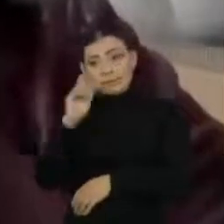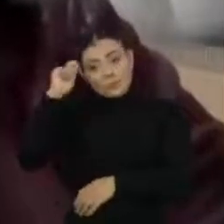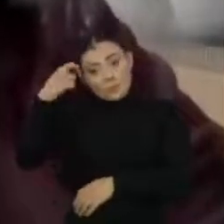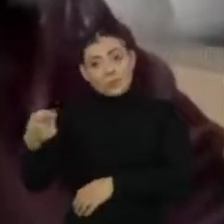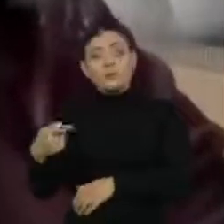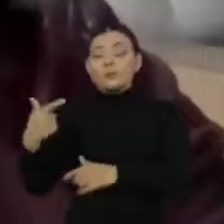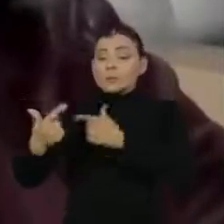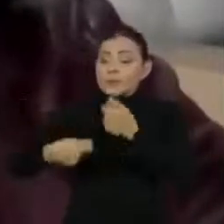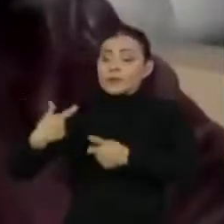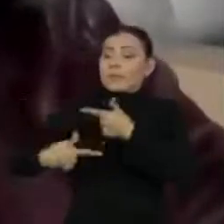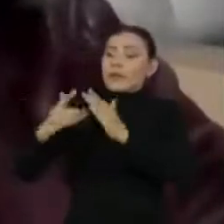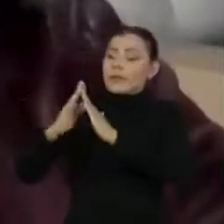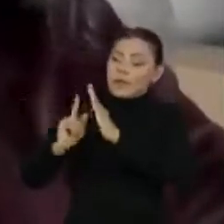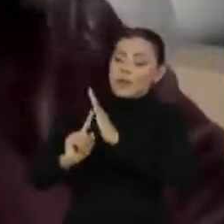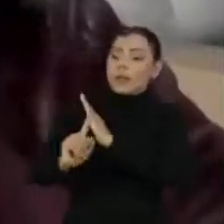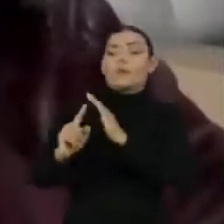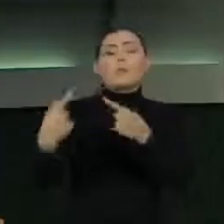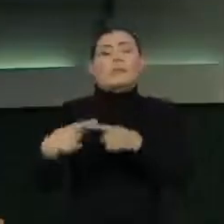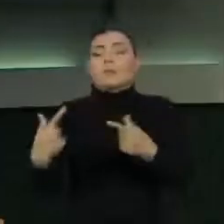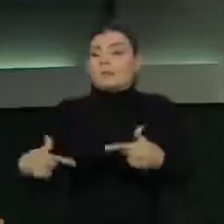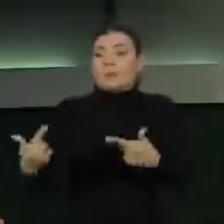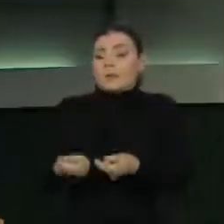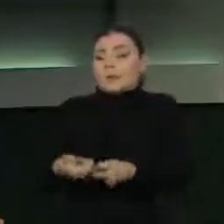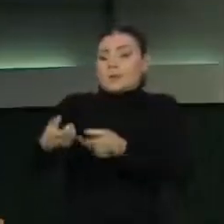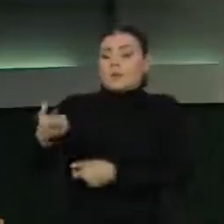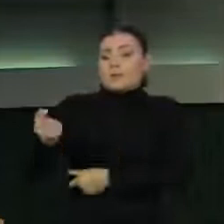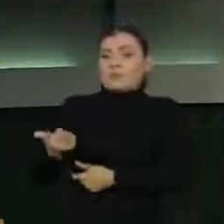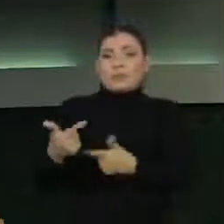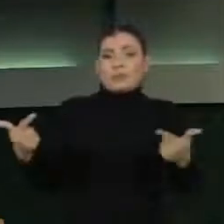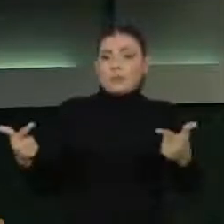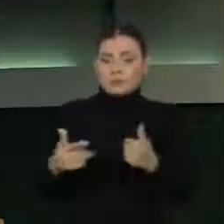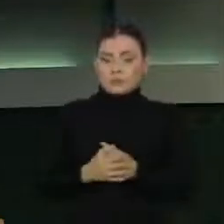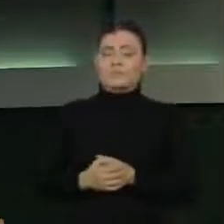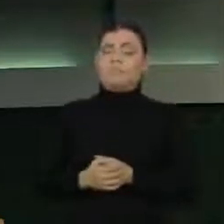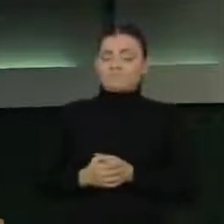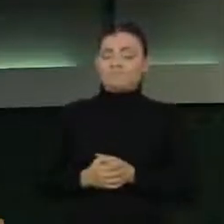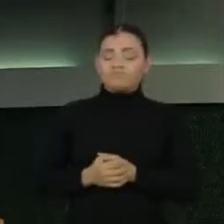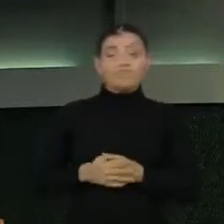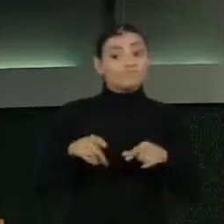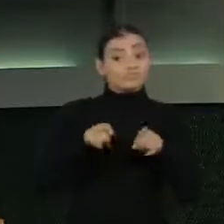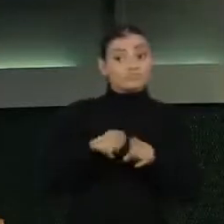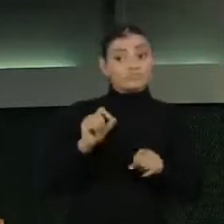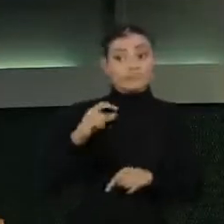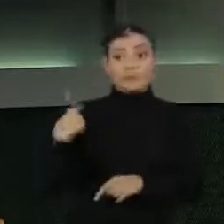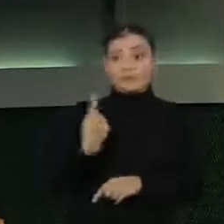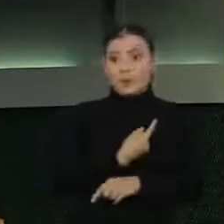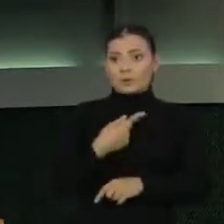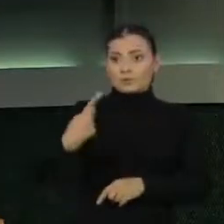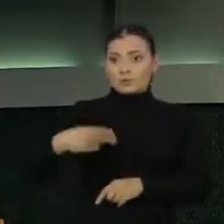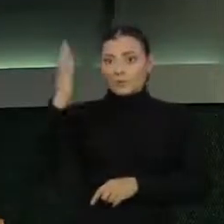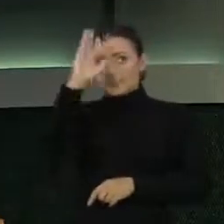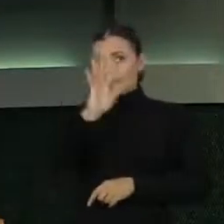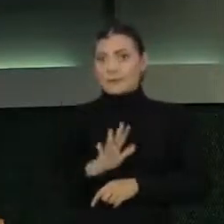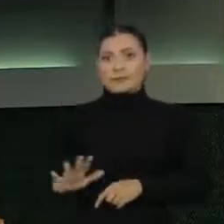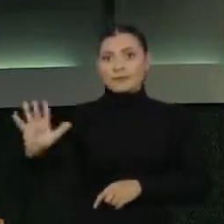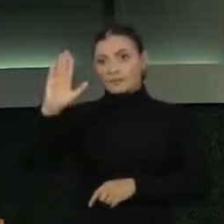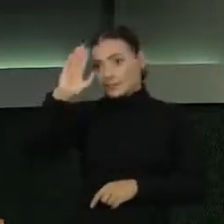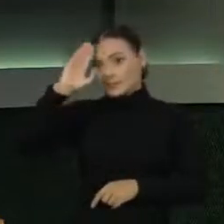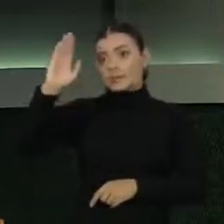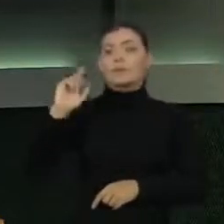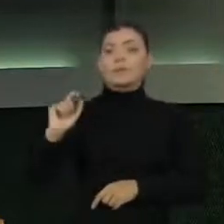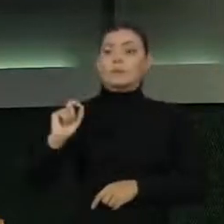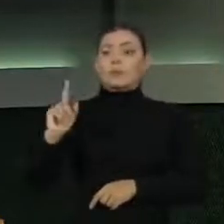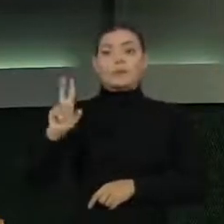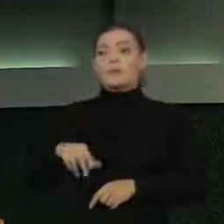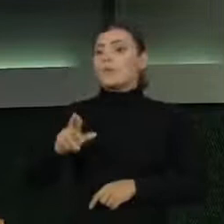ganhar o seu sustento, considerando que não há mais o auxílio emergencial e considerando que a gente, a maior parte do Brasil, né, a maior população, não